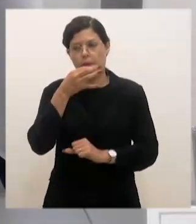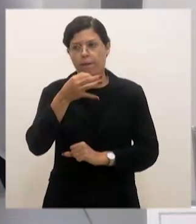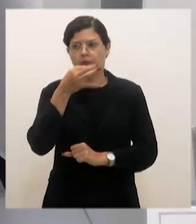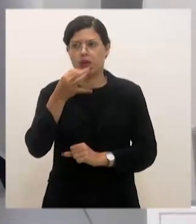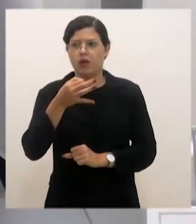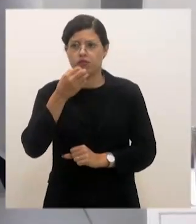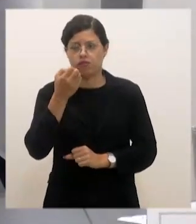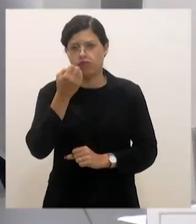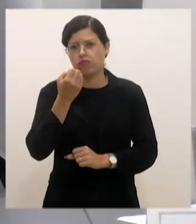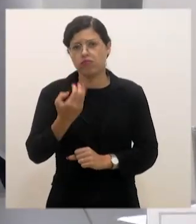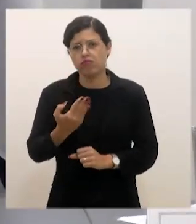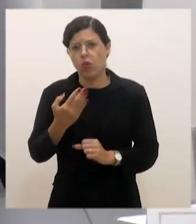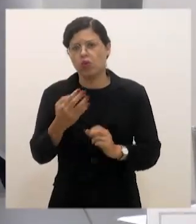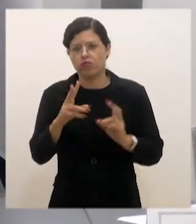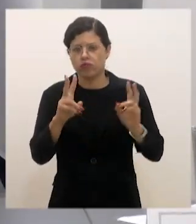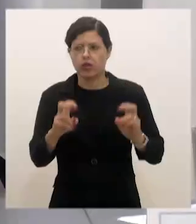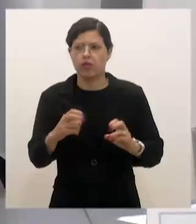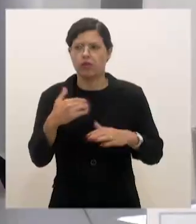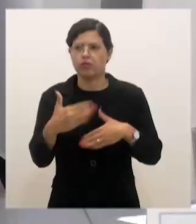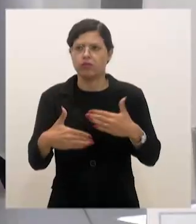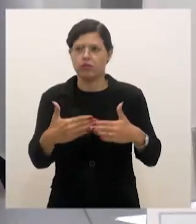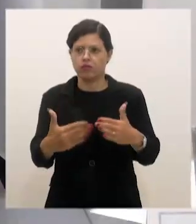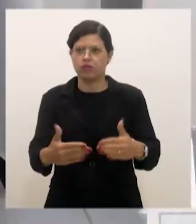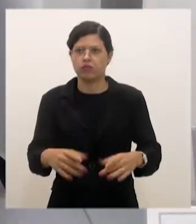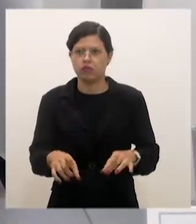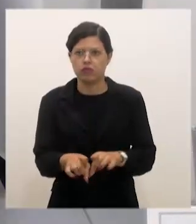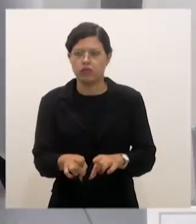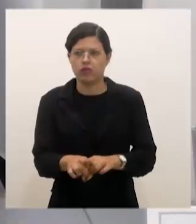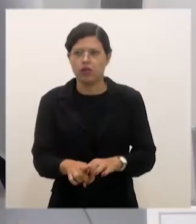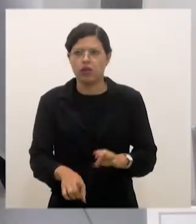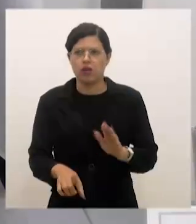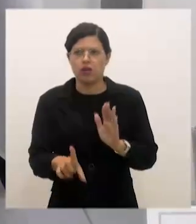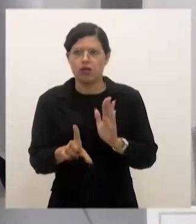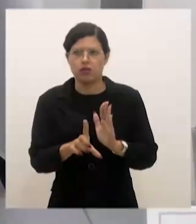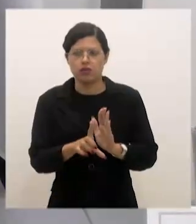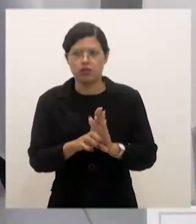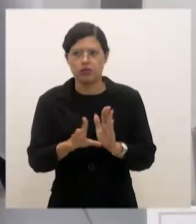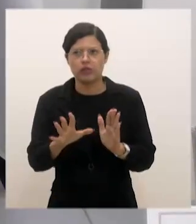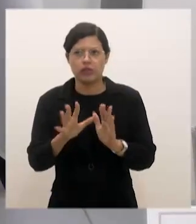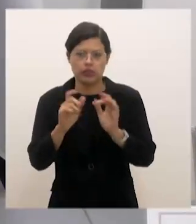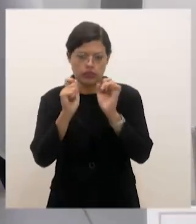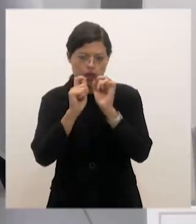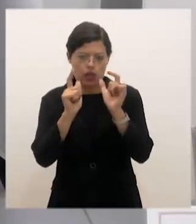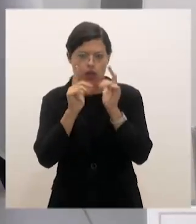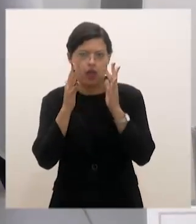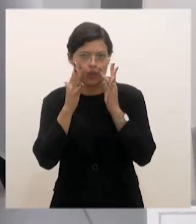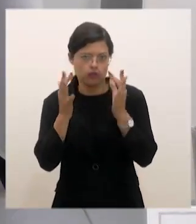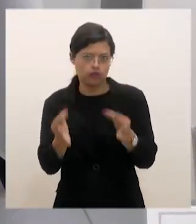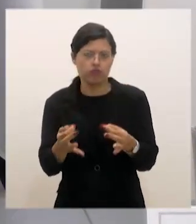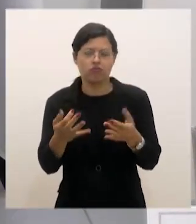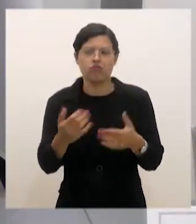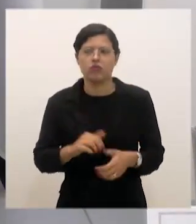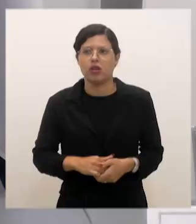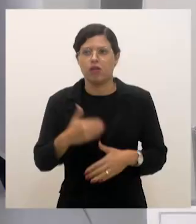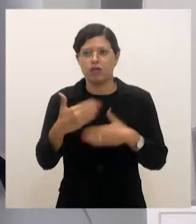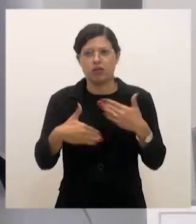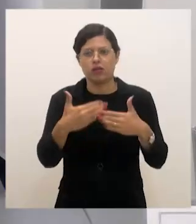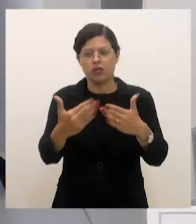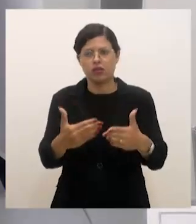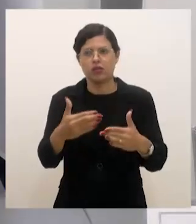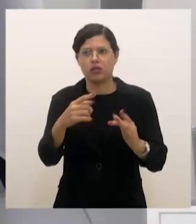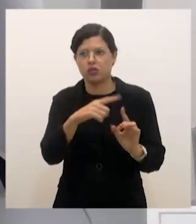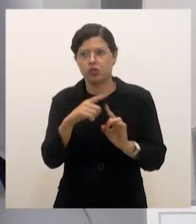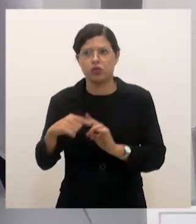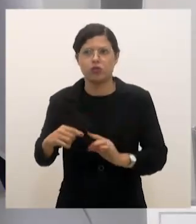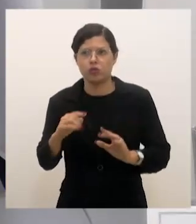uma boa matéria para a gente avançar e até abrir precedente para que, além do alerta PRI, desse alerta aqui, a gente possa avançar nesse tipo de comunicado, que nos Estados Unidos é